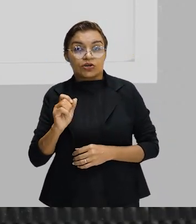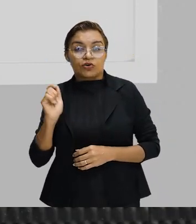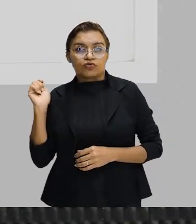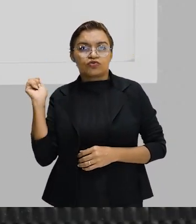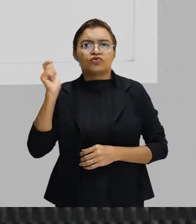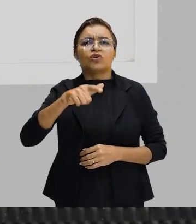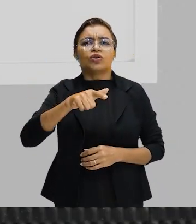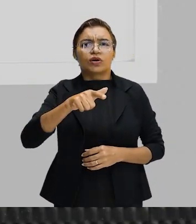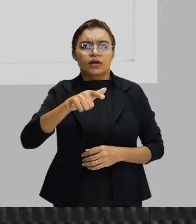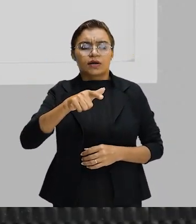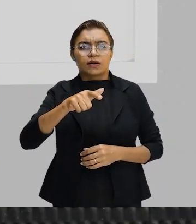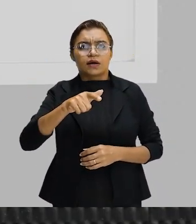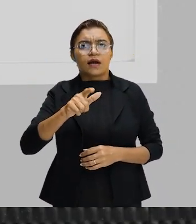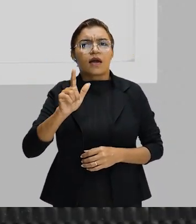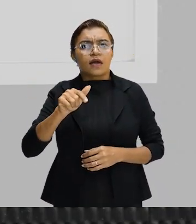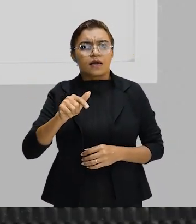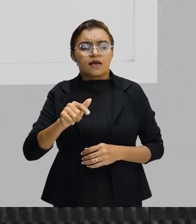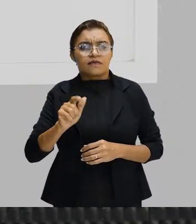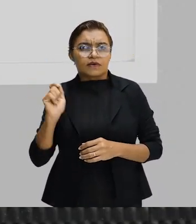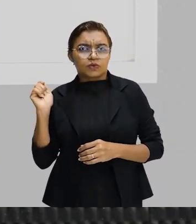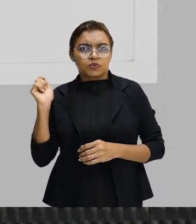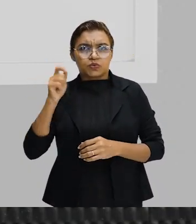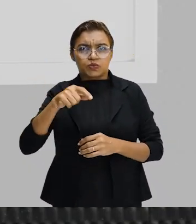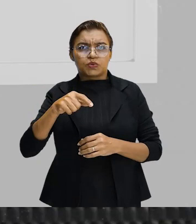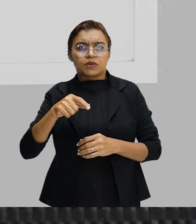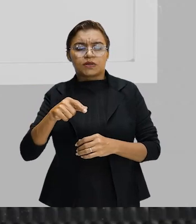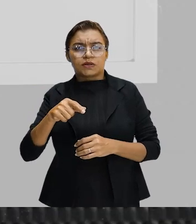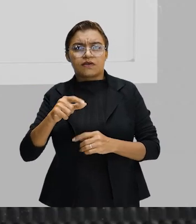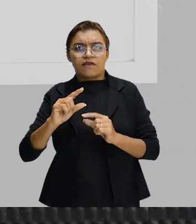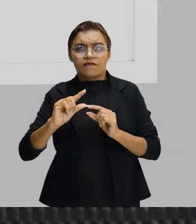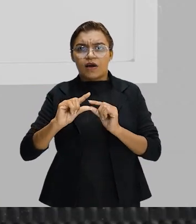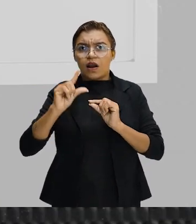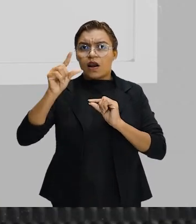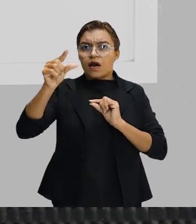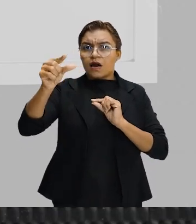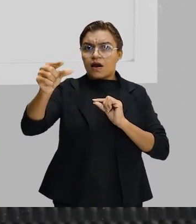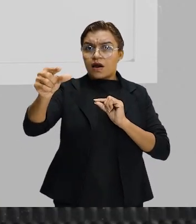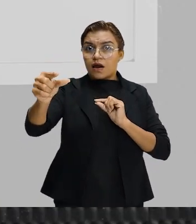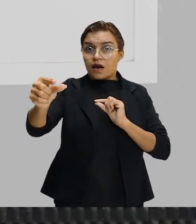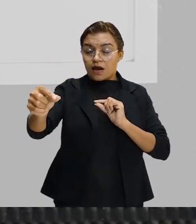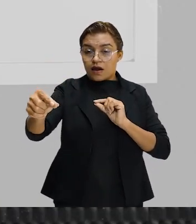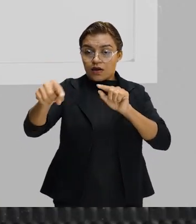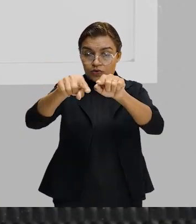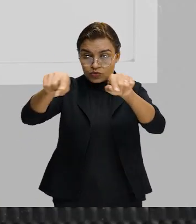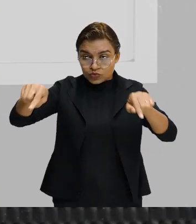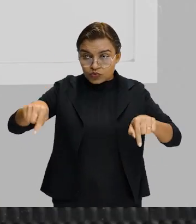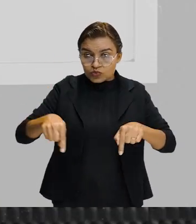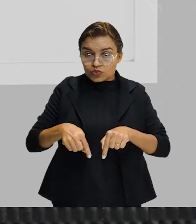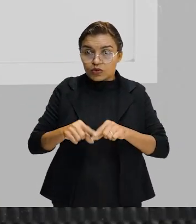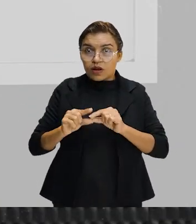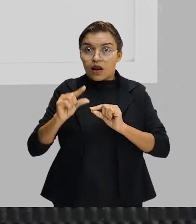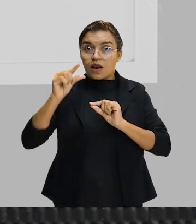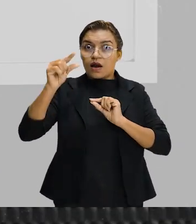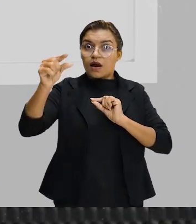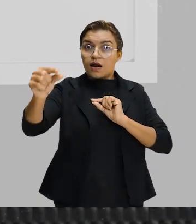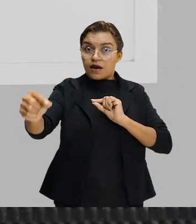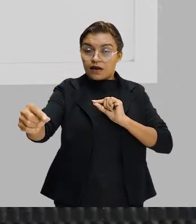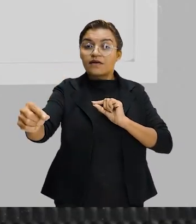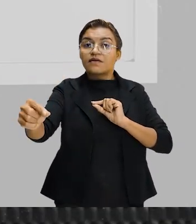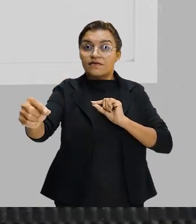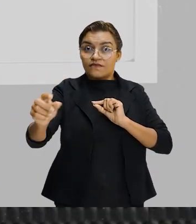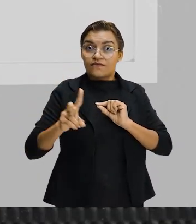este pincel, ele vai ser arremessado para o fundo da sala, para o fundo do estúdio onde eu estou,